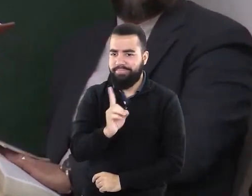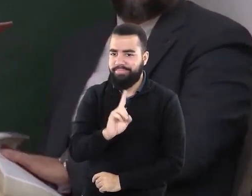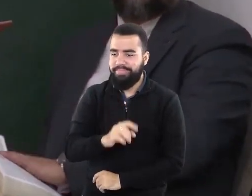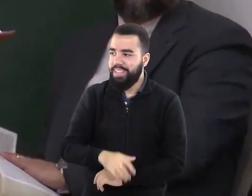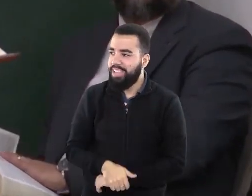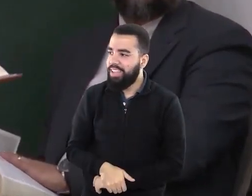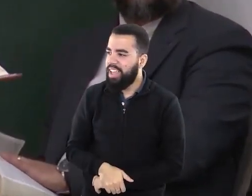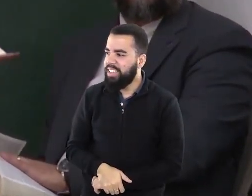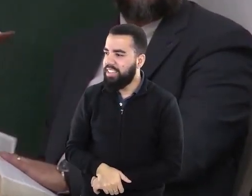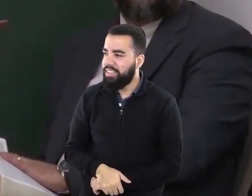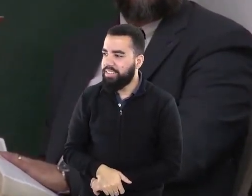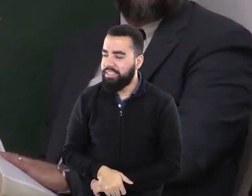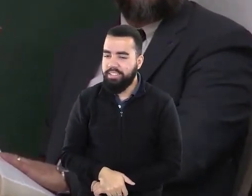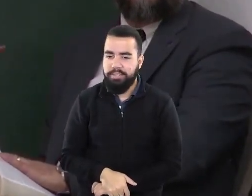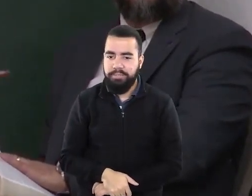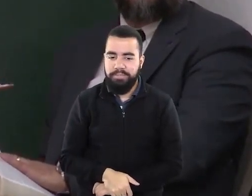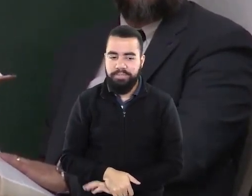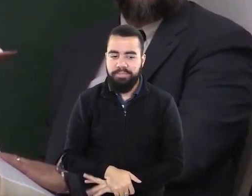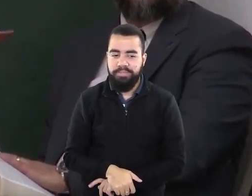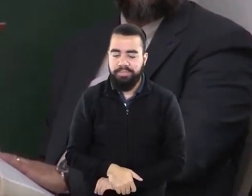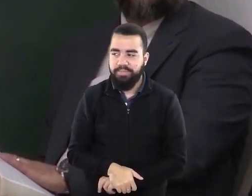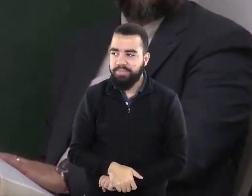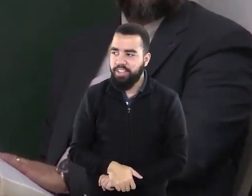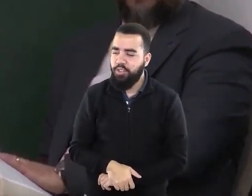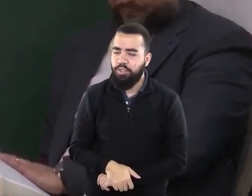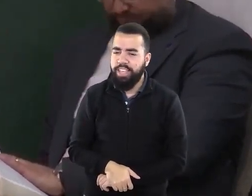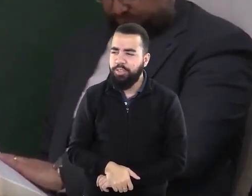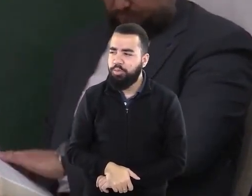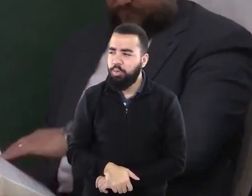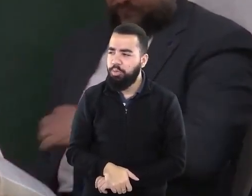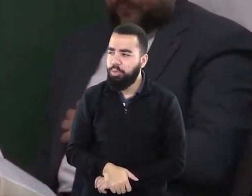substância, coiguais, coeternos,